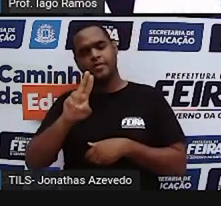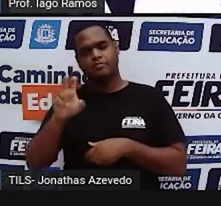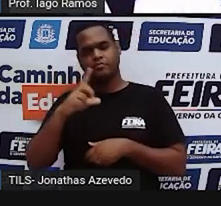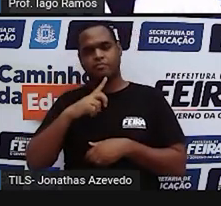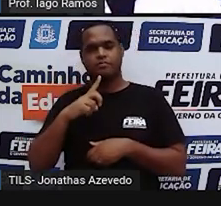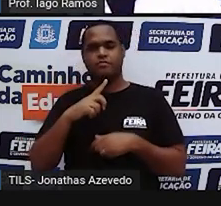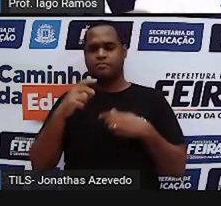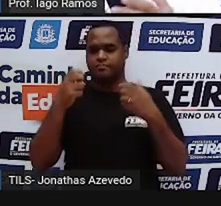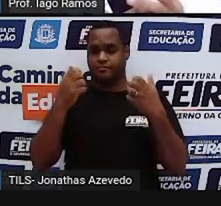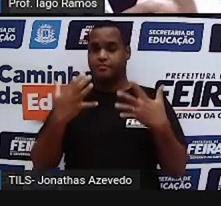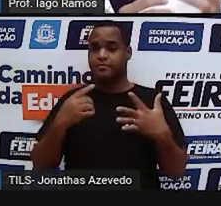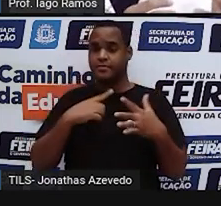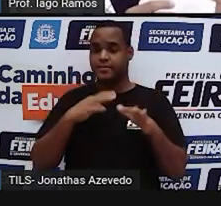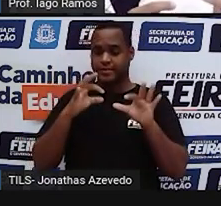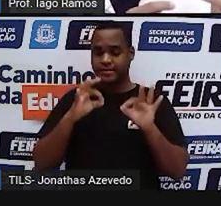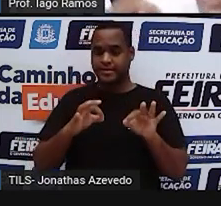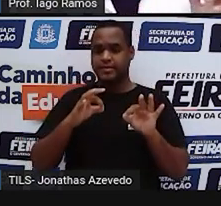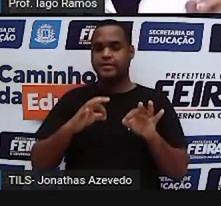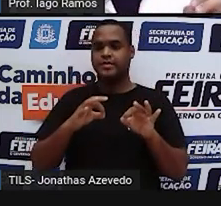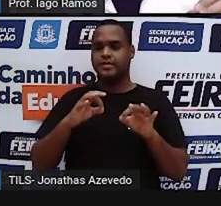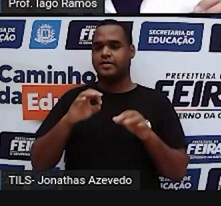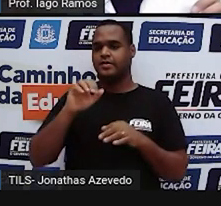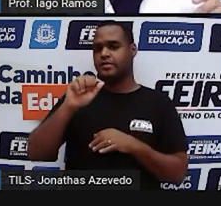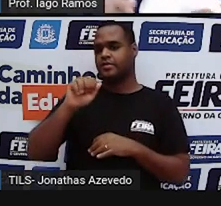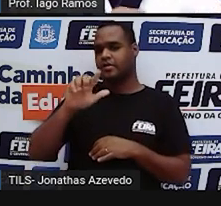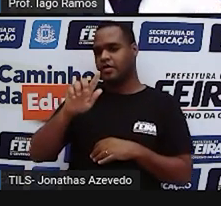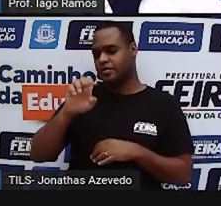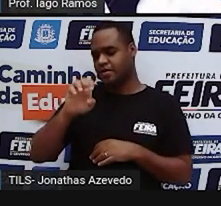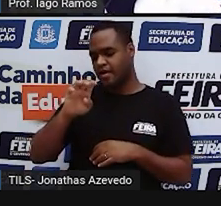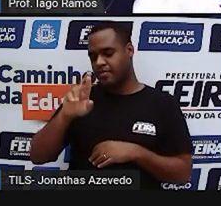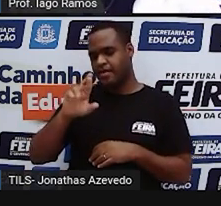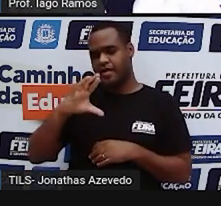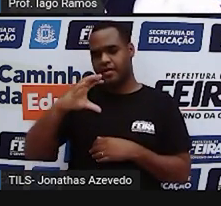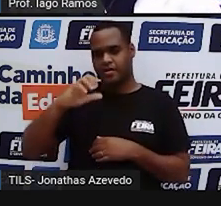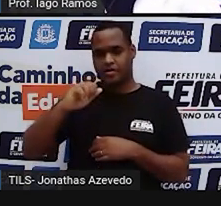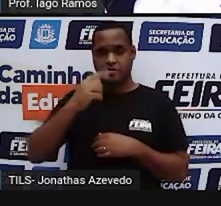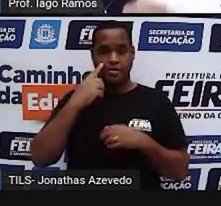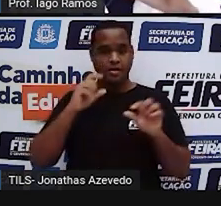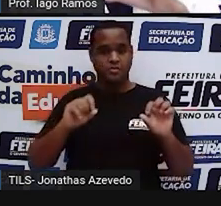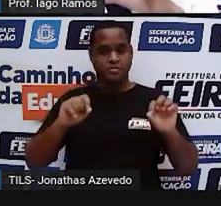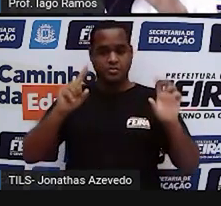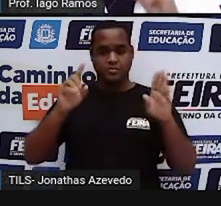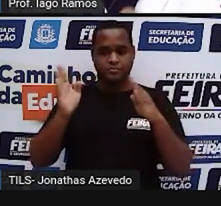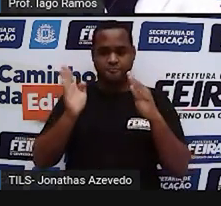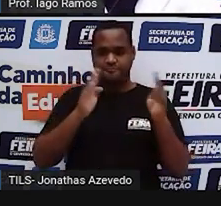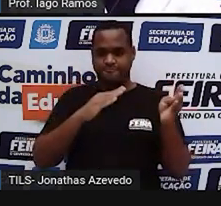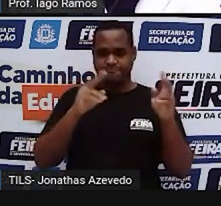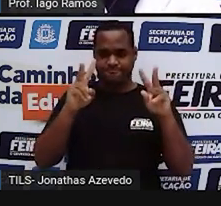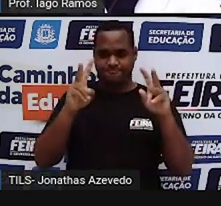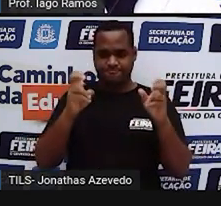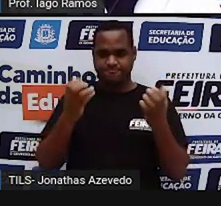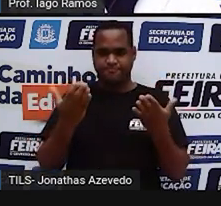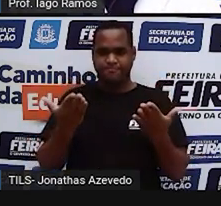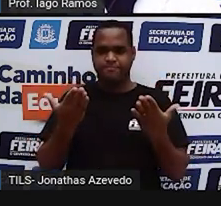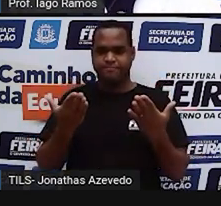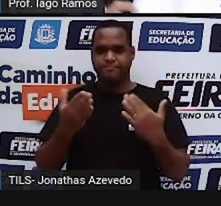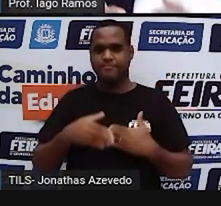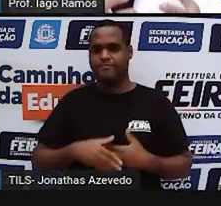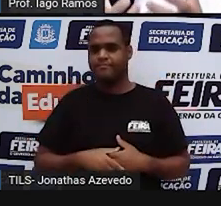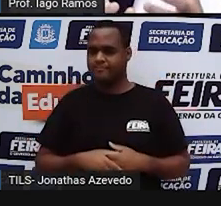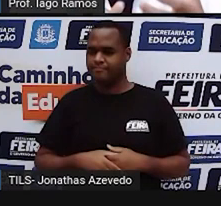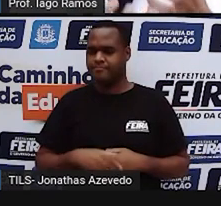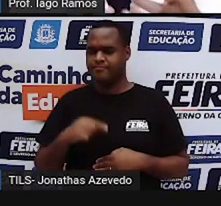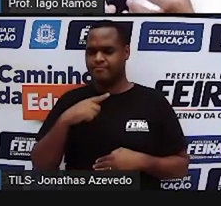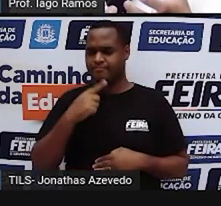O que a gente chama de sentença algébrica tá aparecendo ali também no slide né na apresentação aí da tela tá